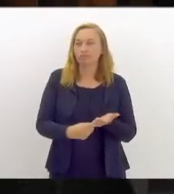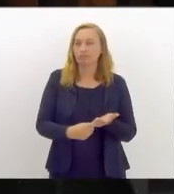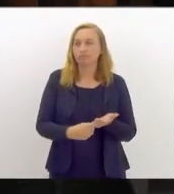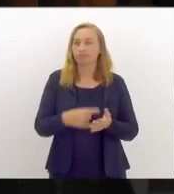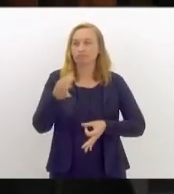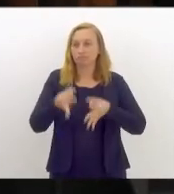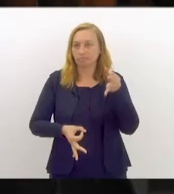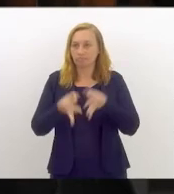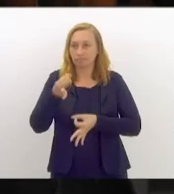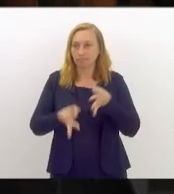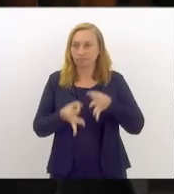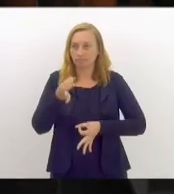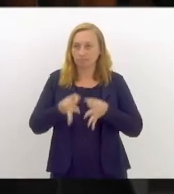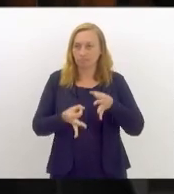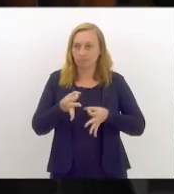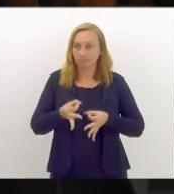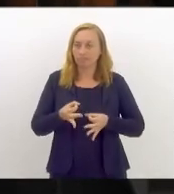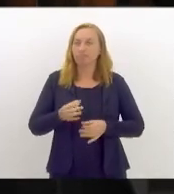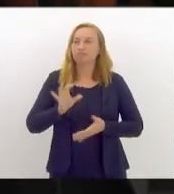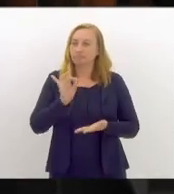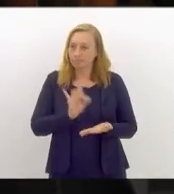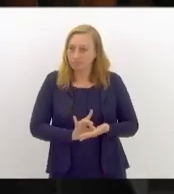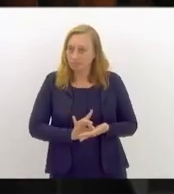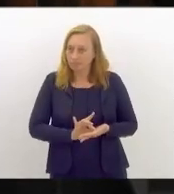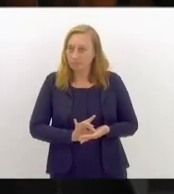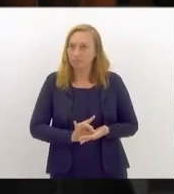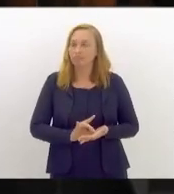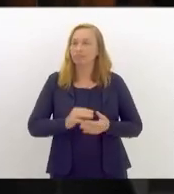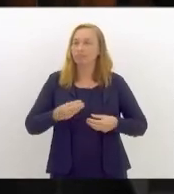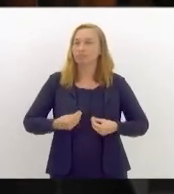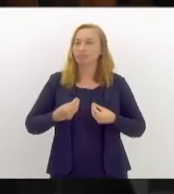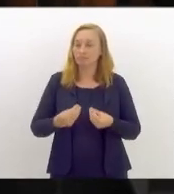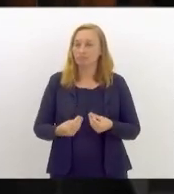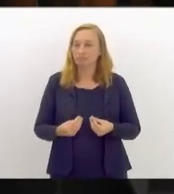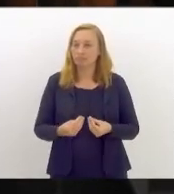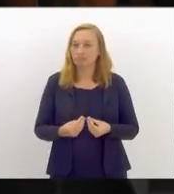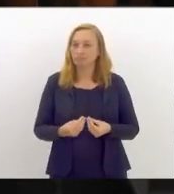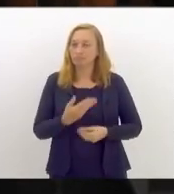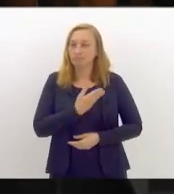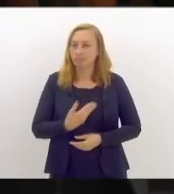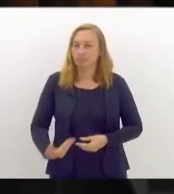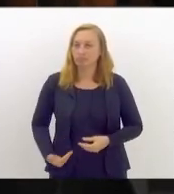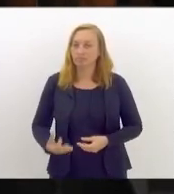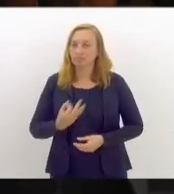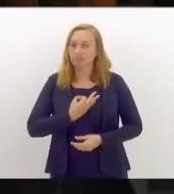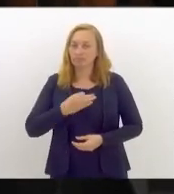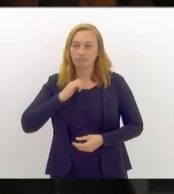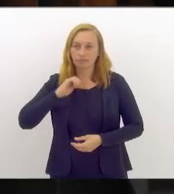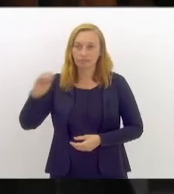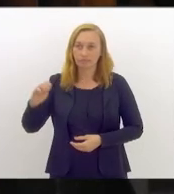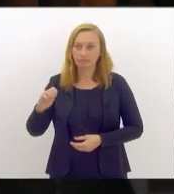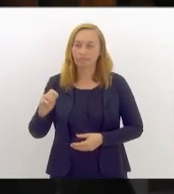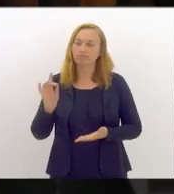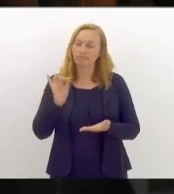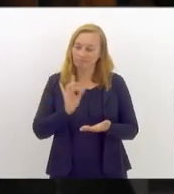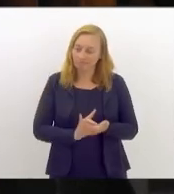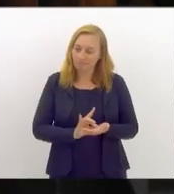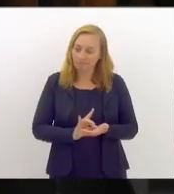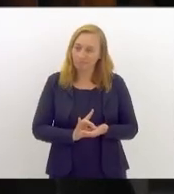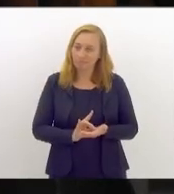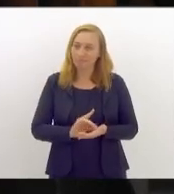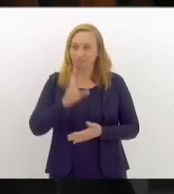e para se fazer justiça de verdade eu vou entregar publicamente essa medalha aos seus verdadeiros